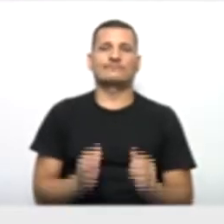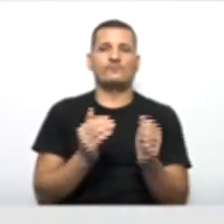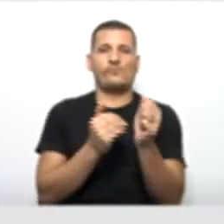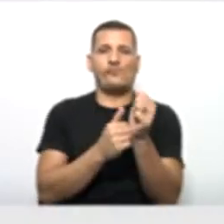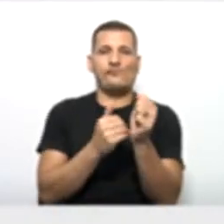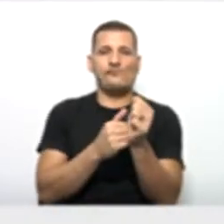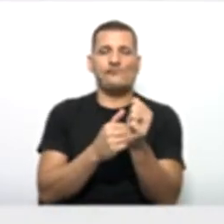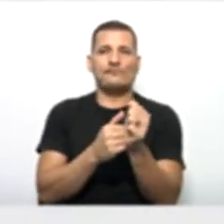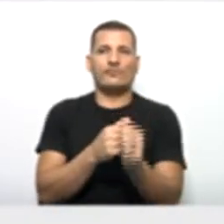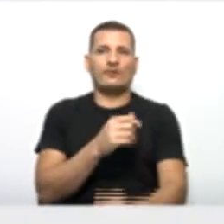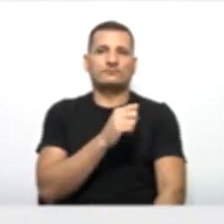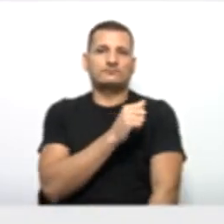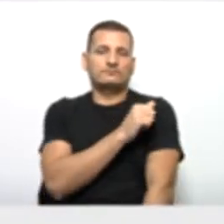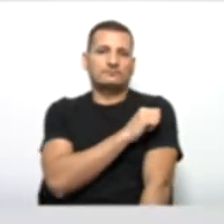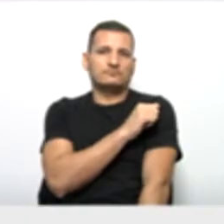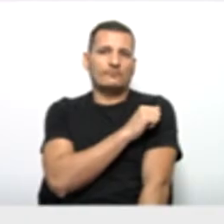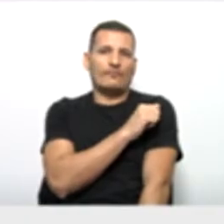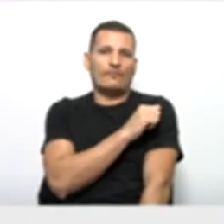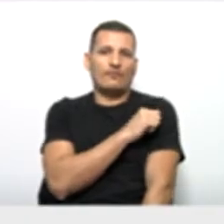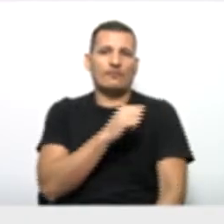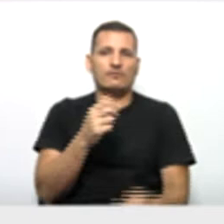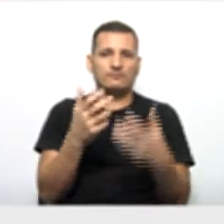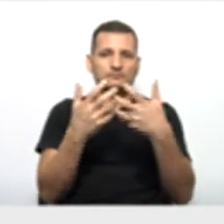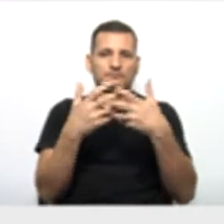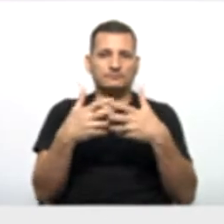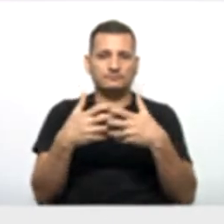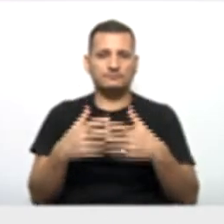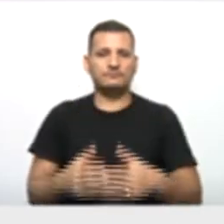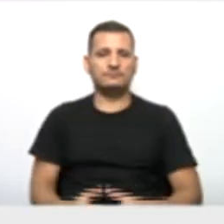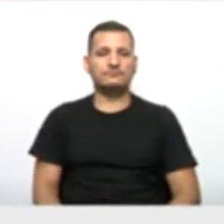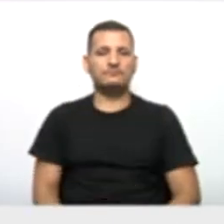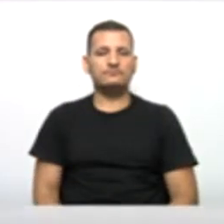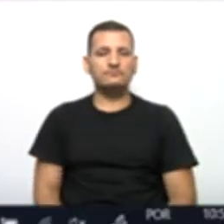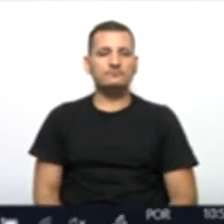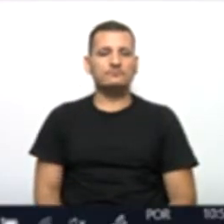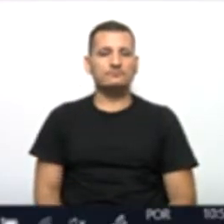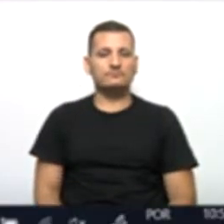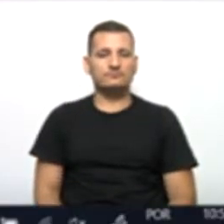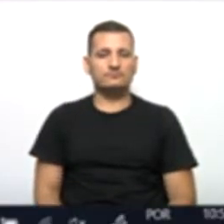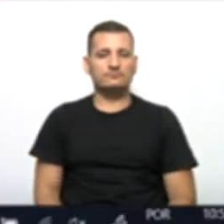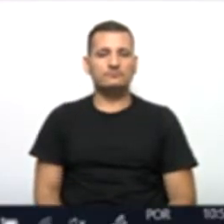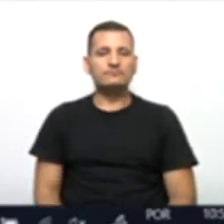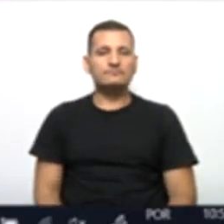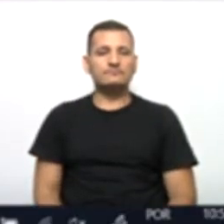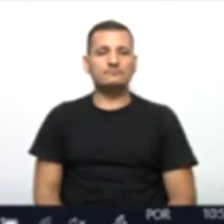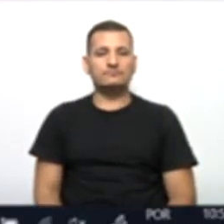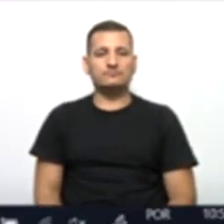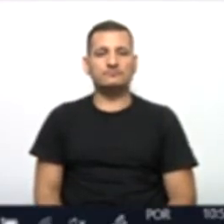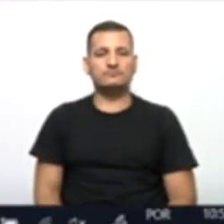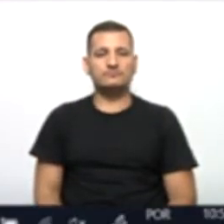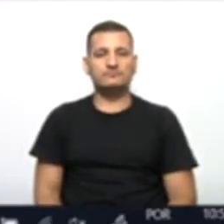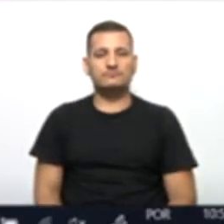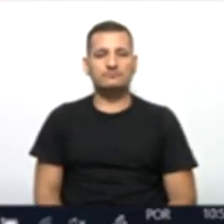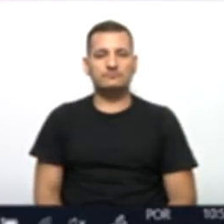também foi configurada a aula passada então deixa eu de minimizar aqui vou fechar isso aqui não é